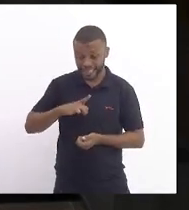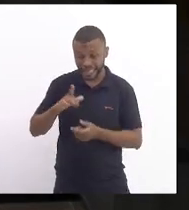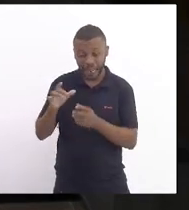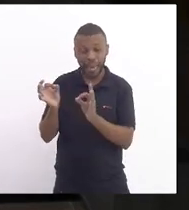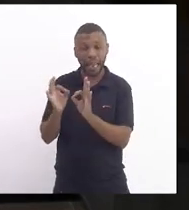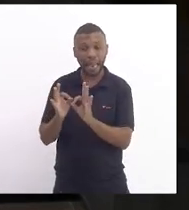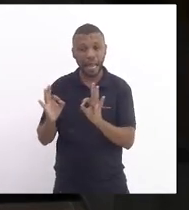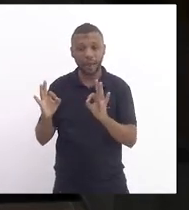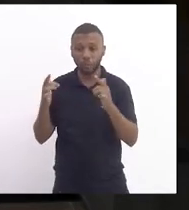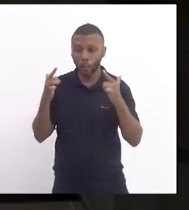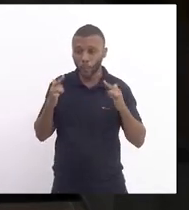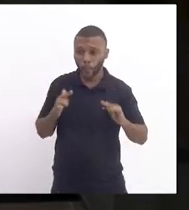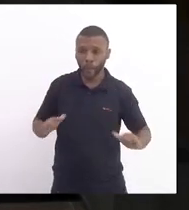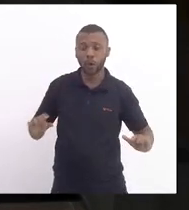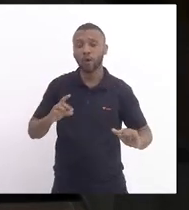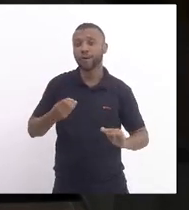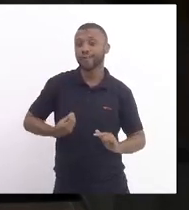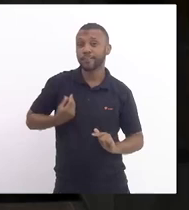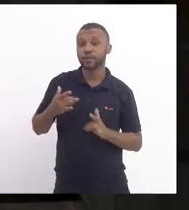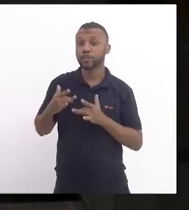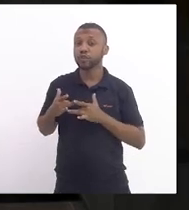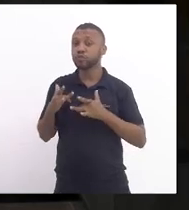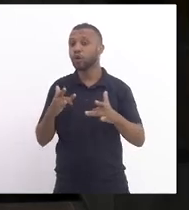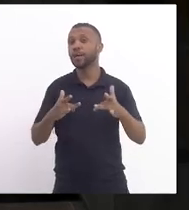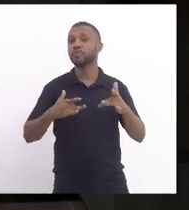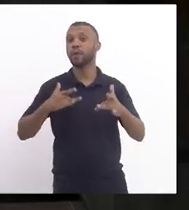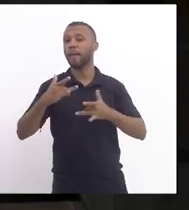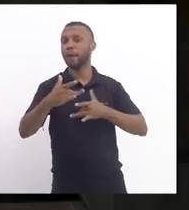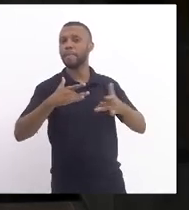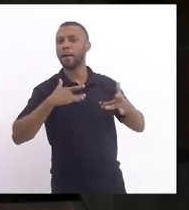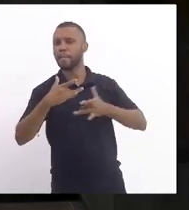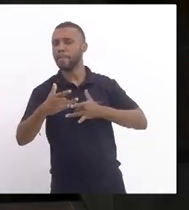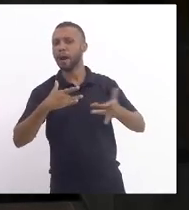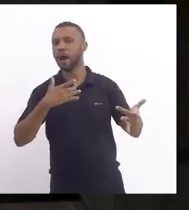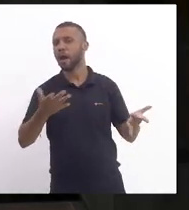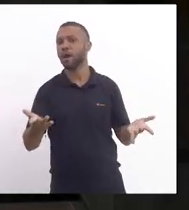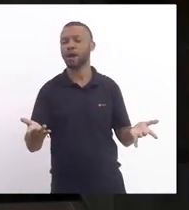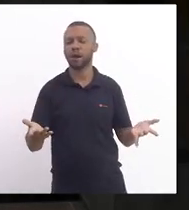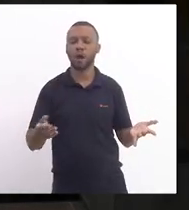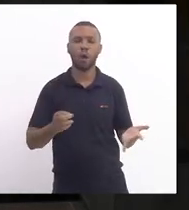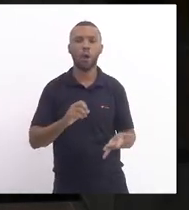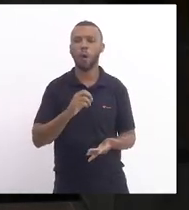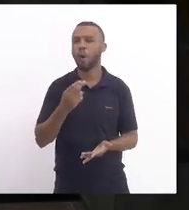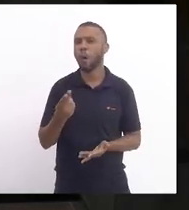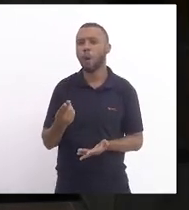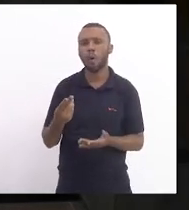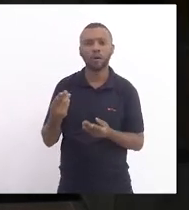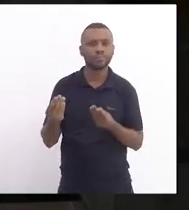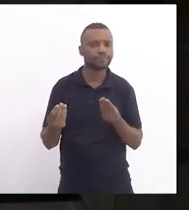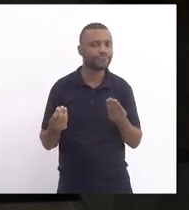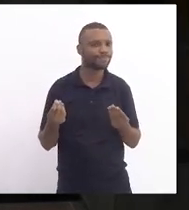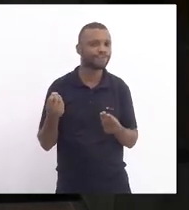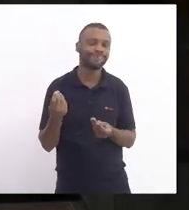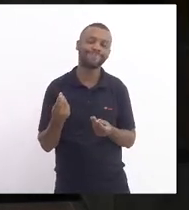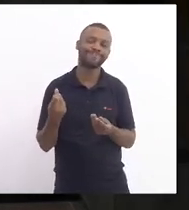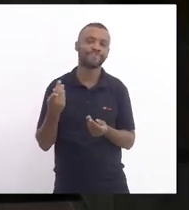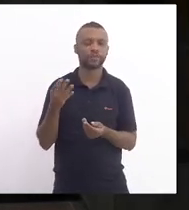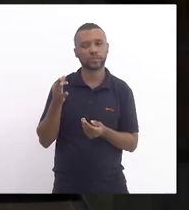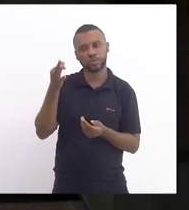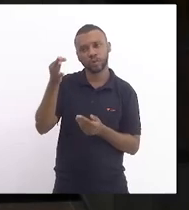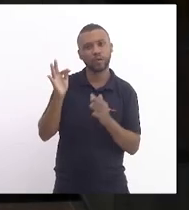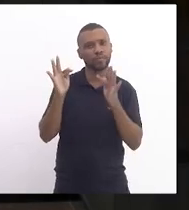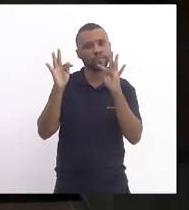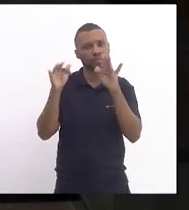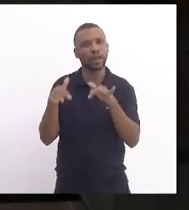ou vive de doações o ou é um final